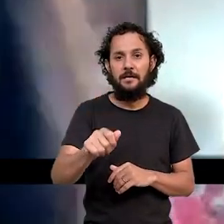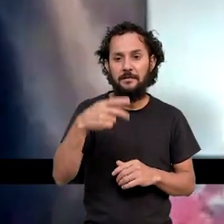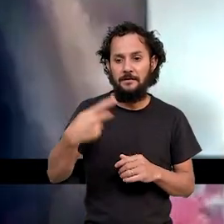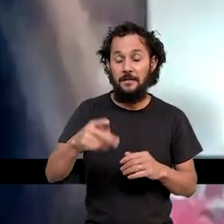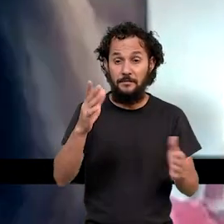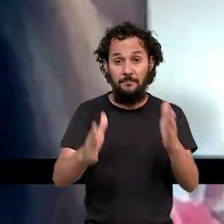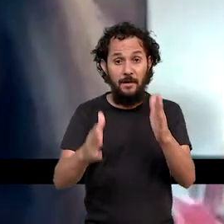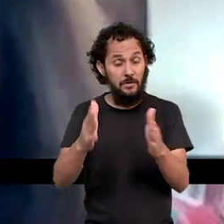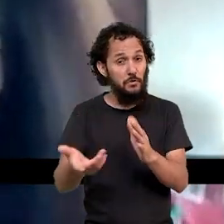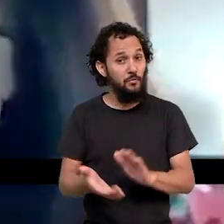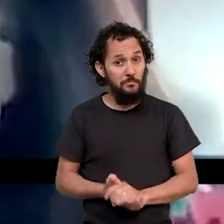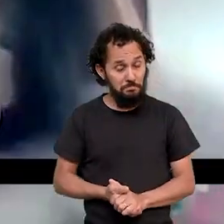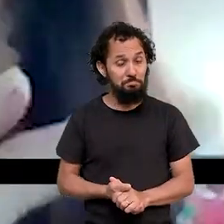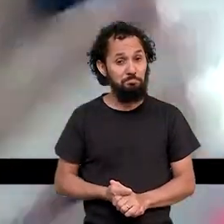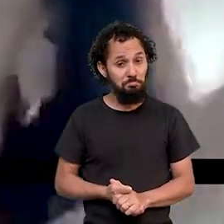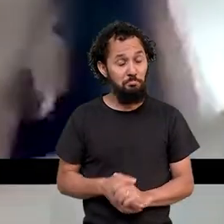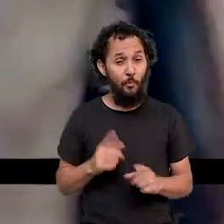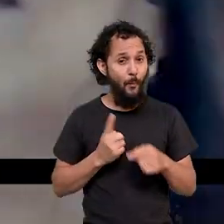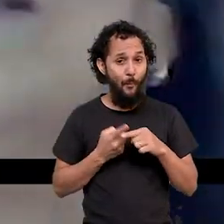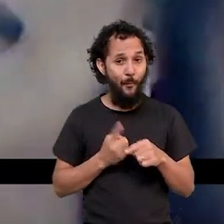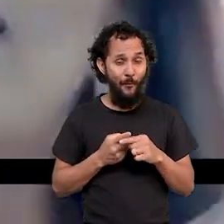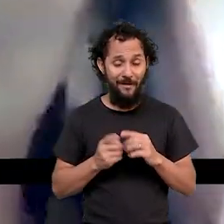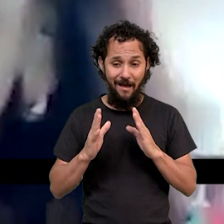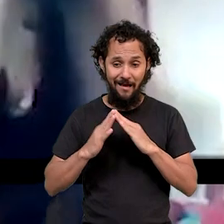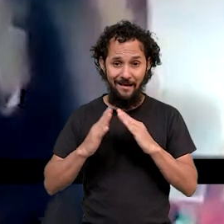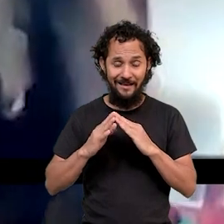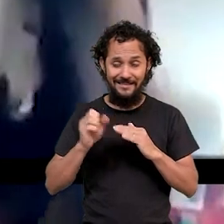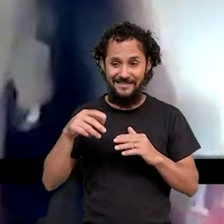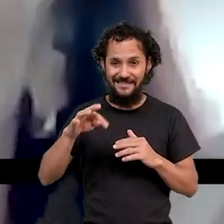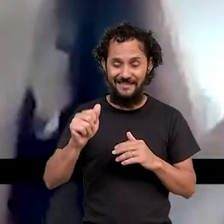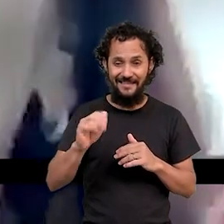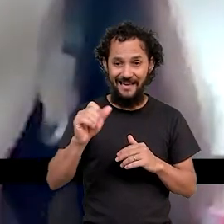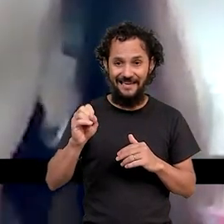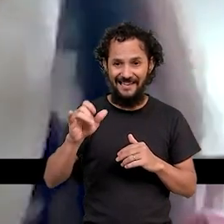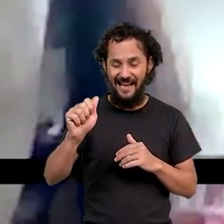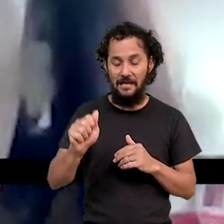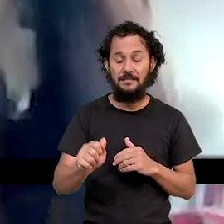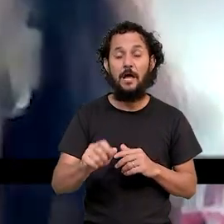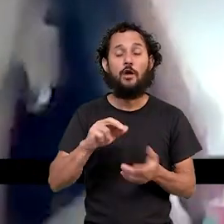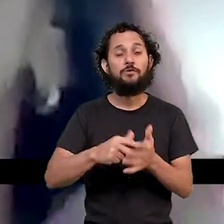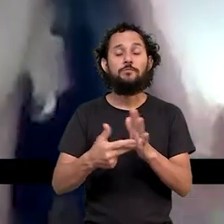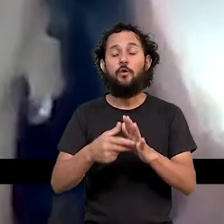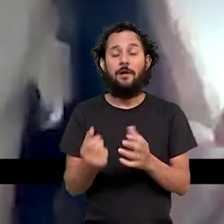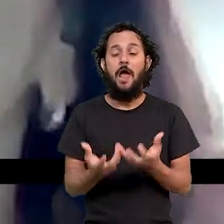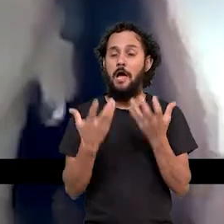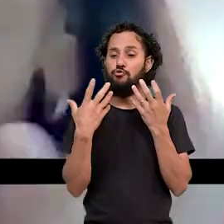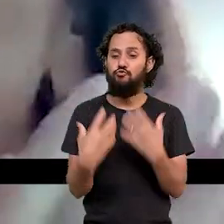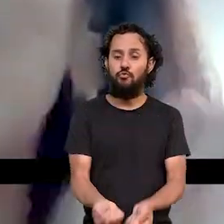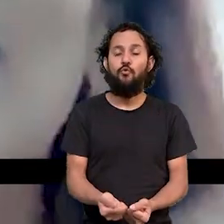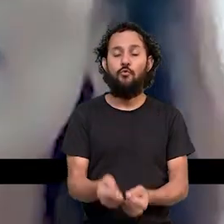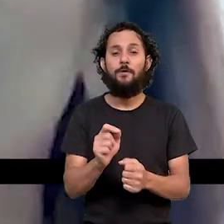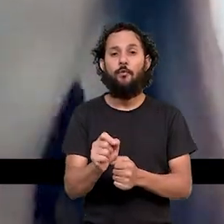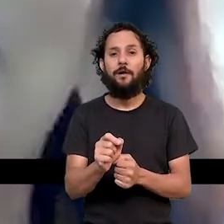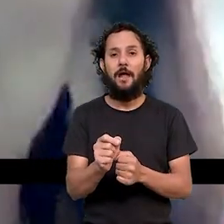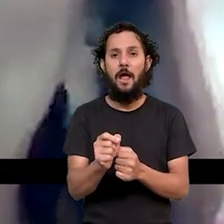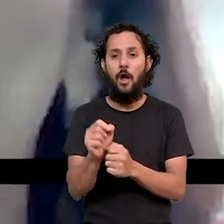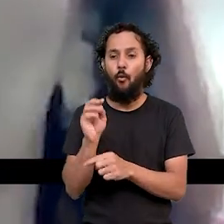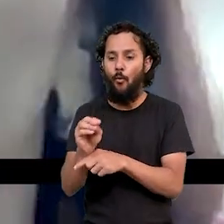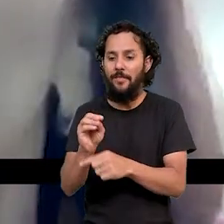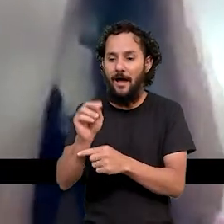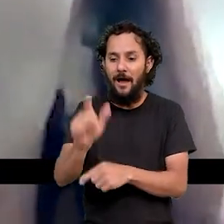higienista deste período. Exatamente porque as Santas Casas elas acabam por assumir, por amparar essas